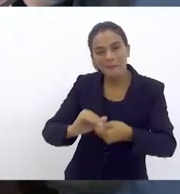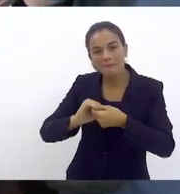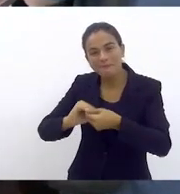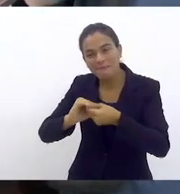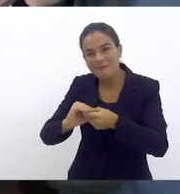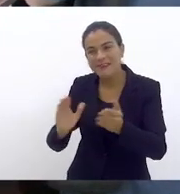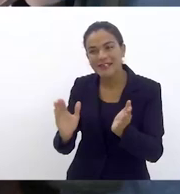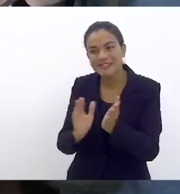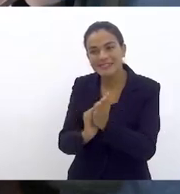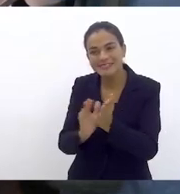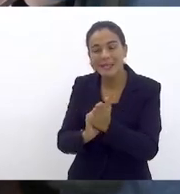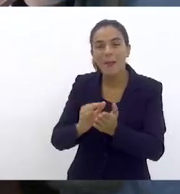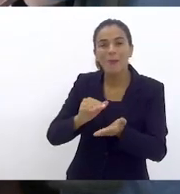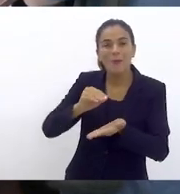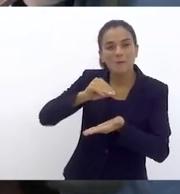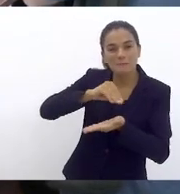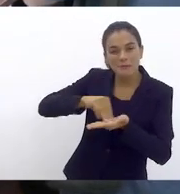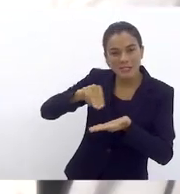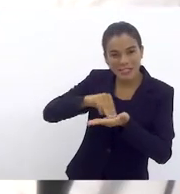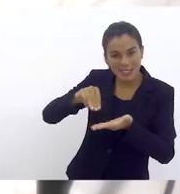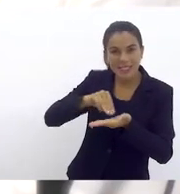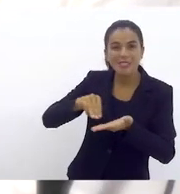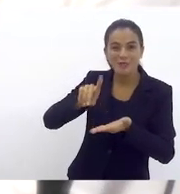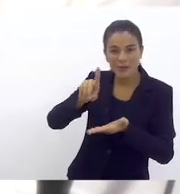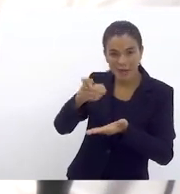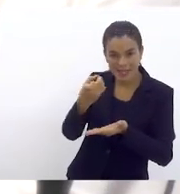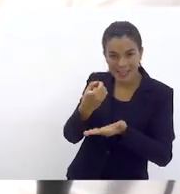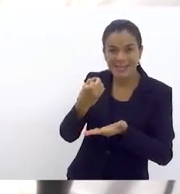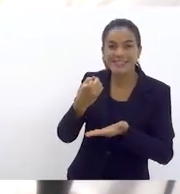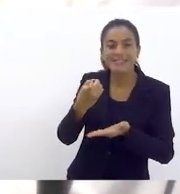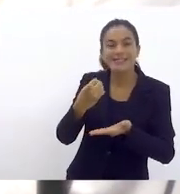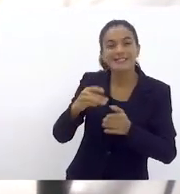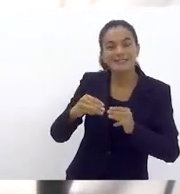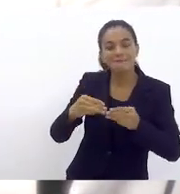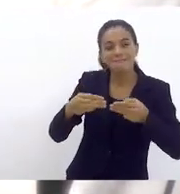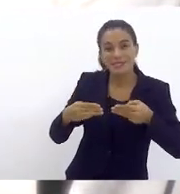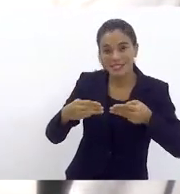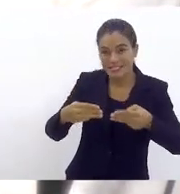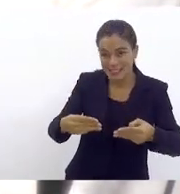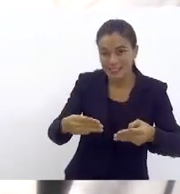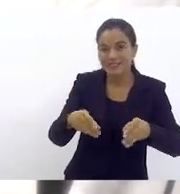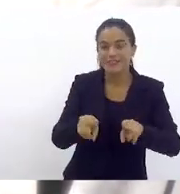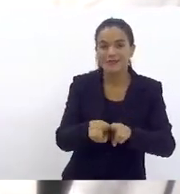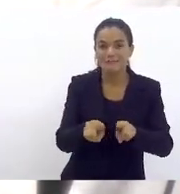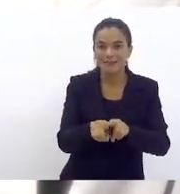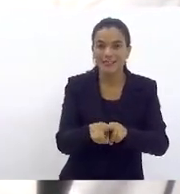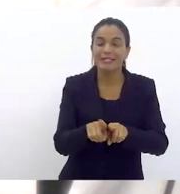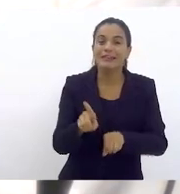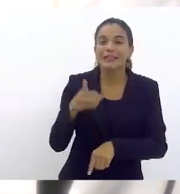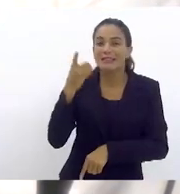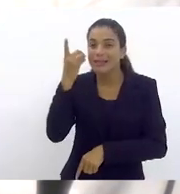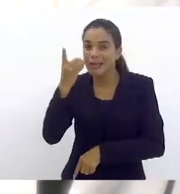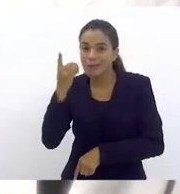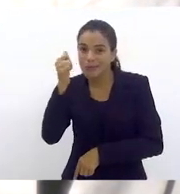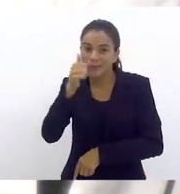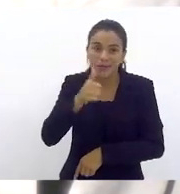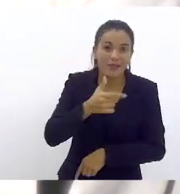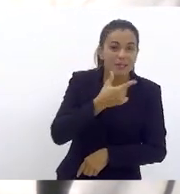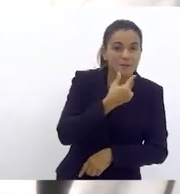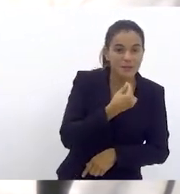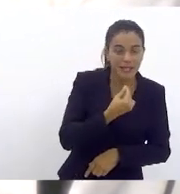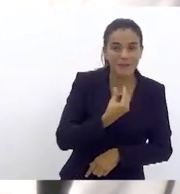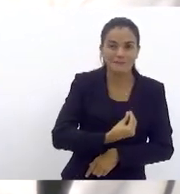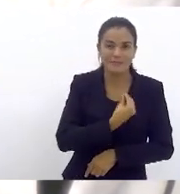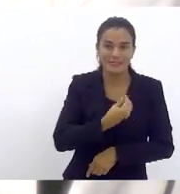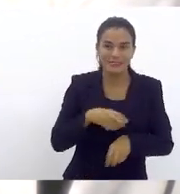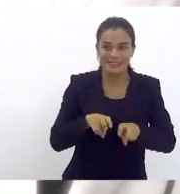é ministro temporal e também o secretário de planejamento e saudar todos os deputados e deputados presentes nessa mesa